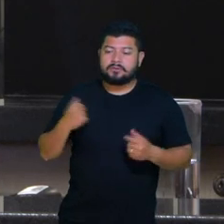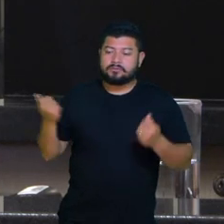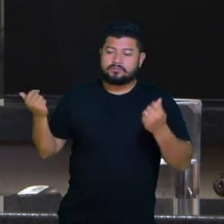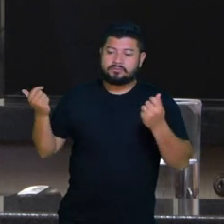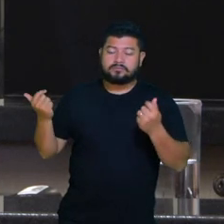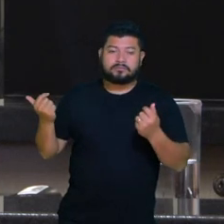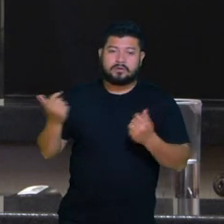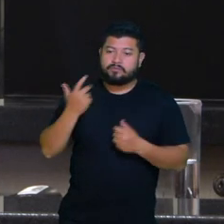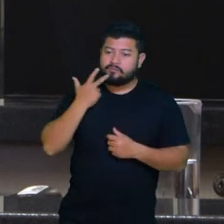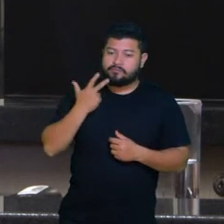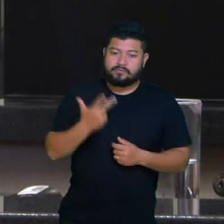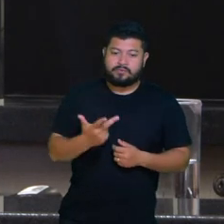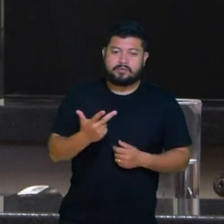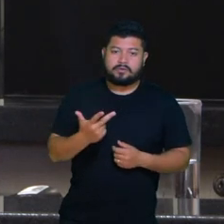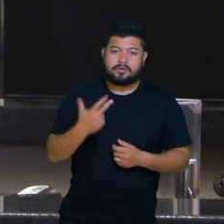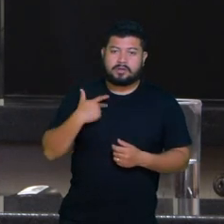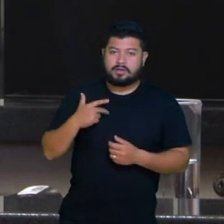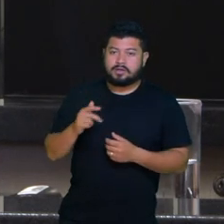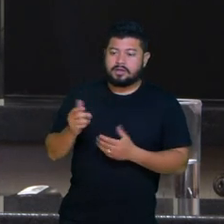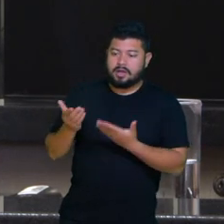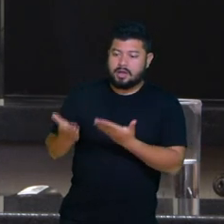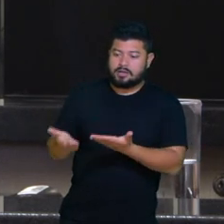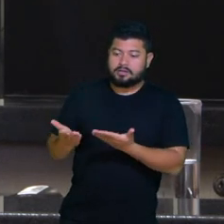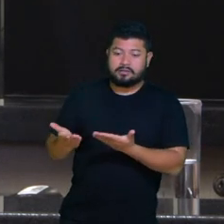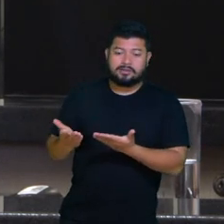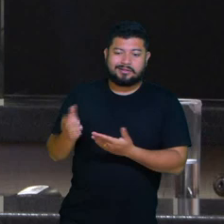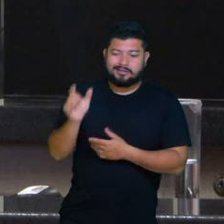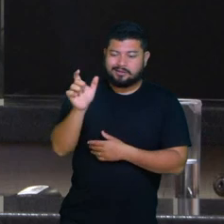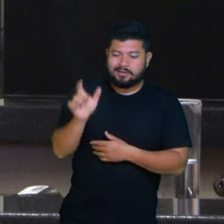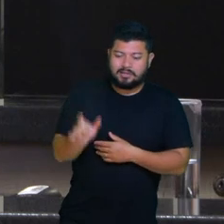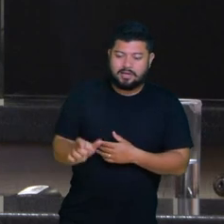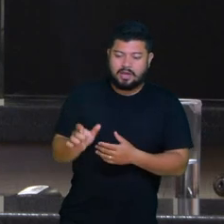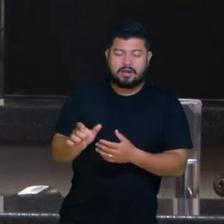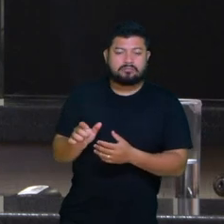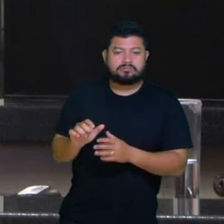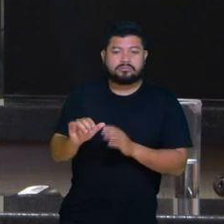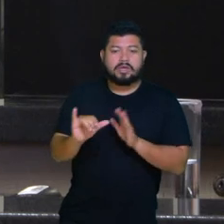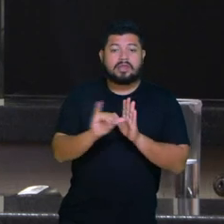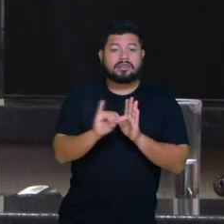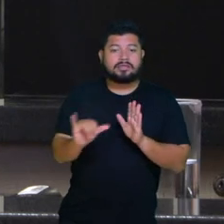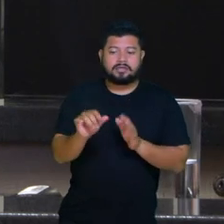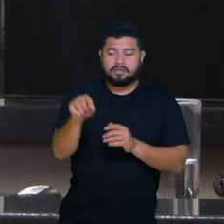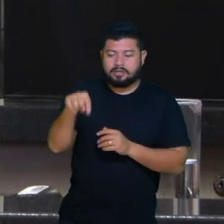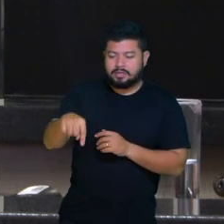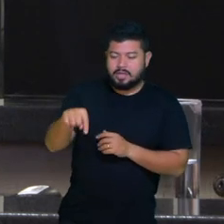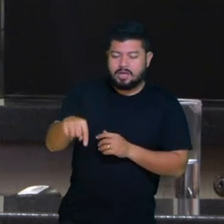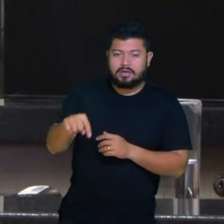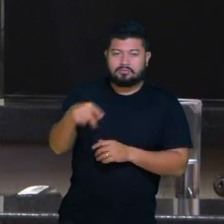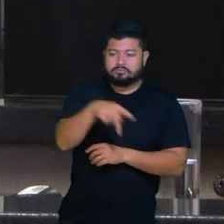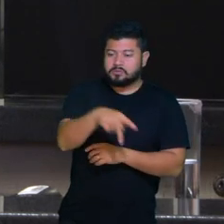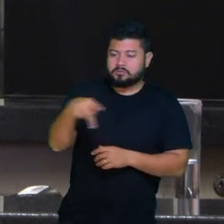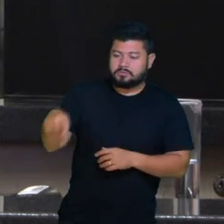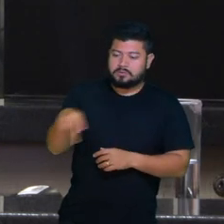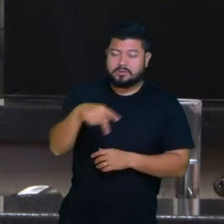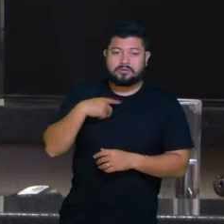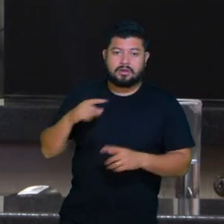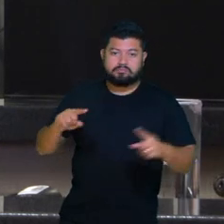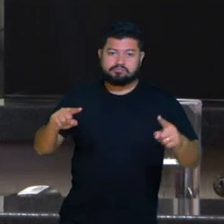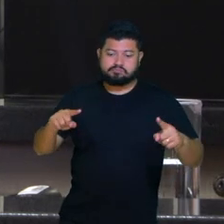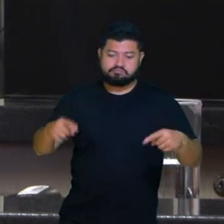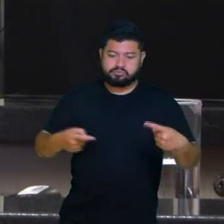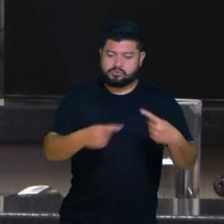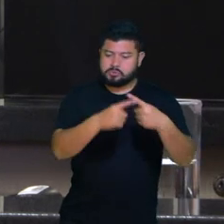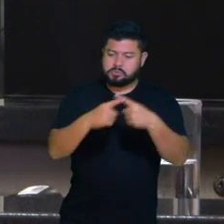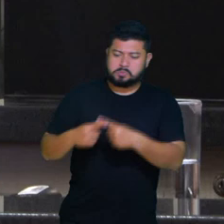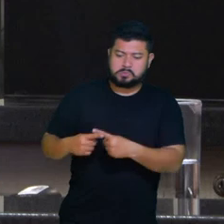identidade docente está em disputa né Nós precisamos levar em consideração e aqui retomando um pouco da fala né